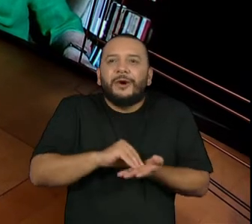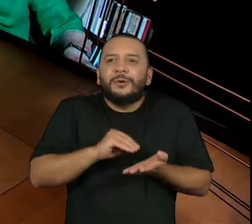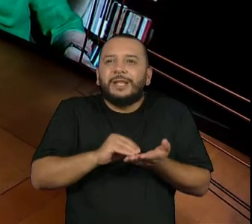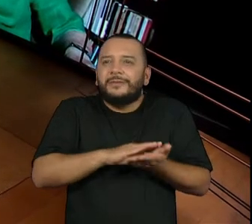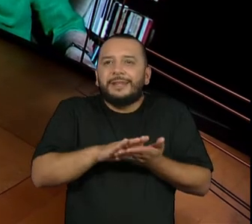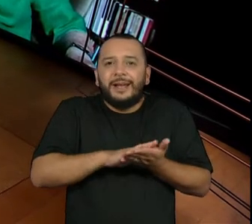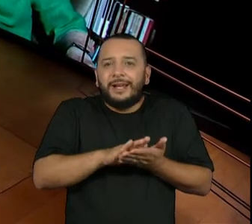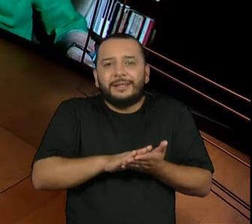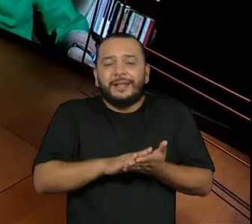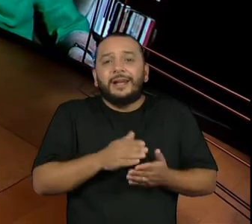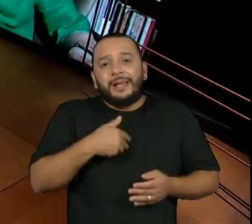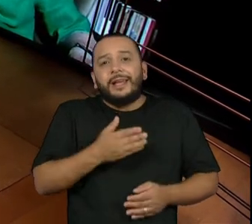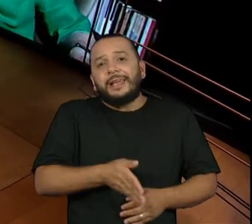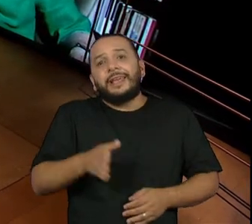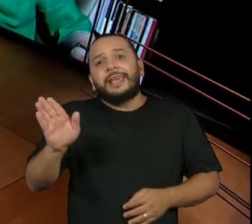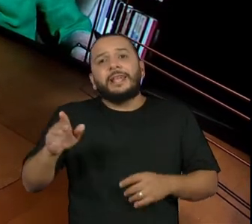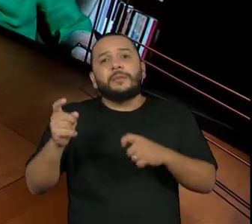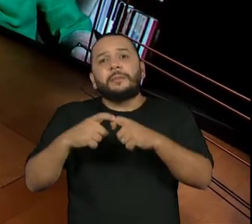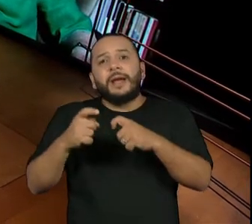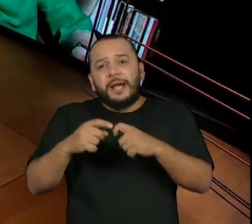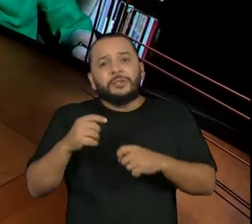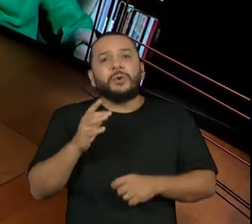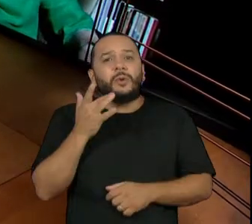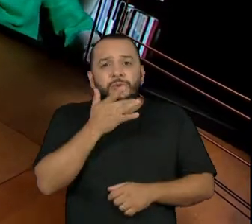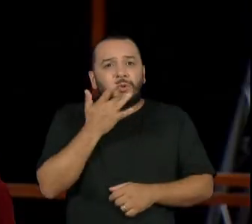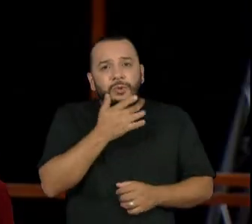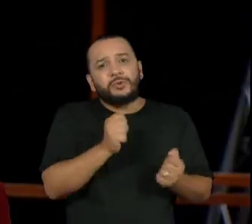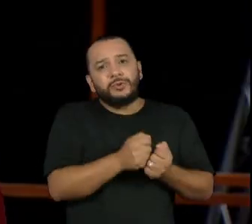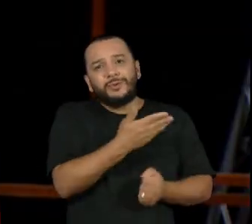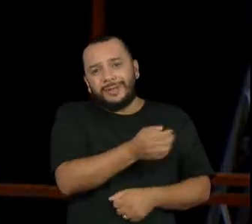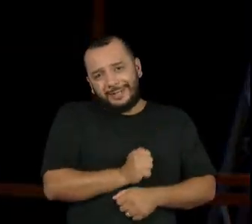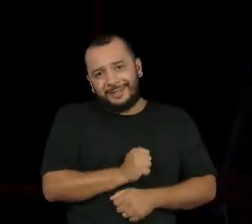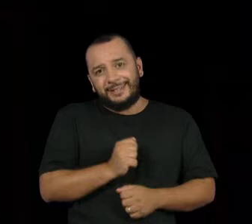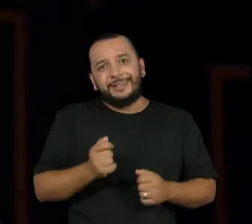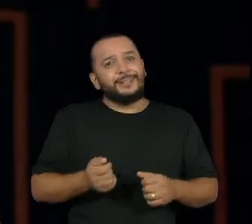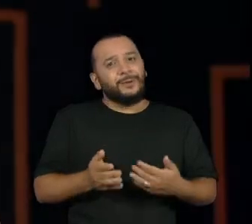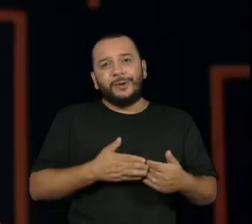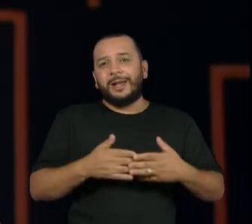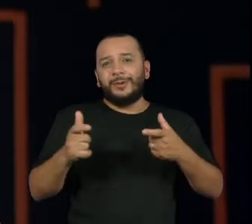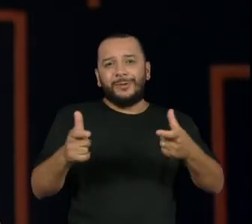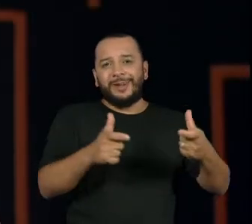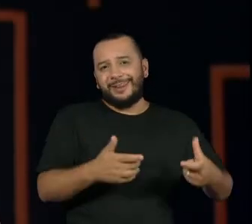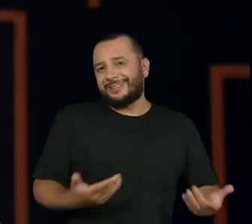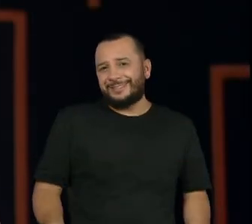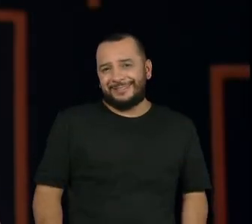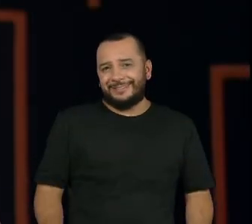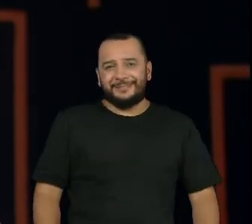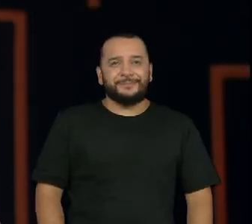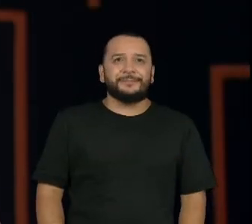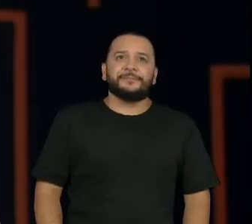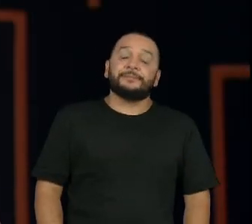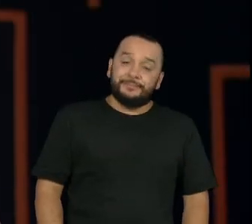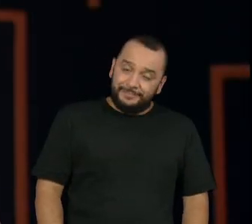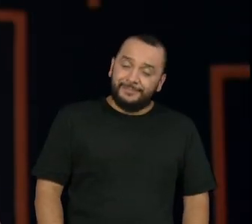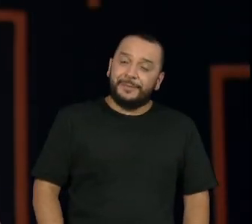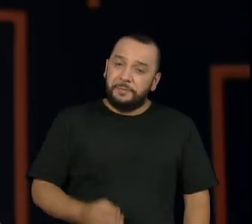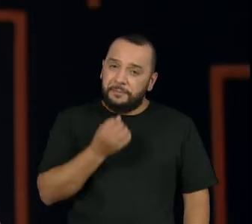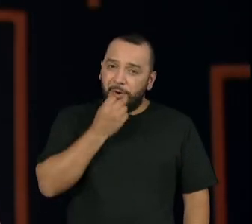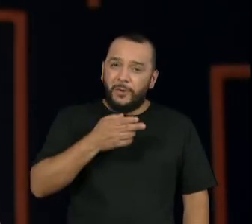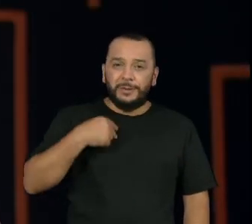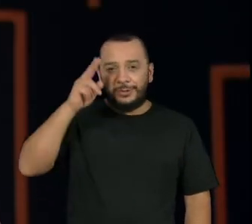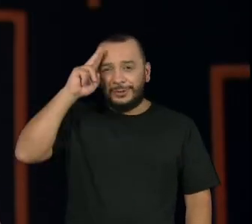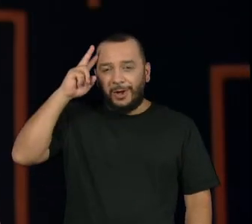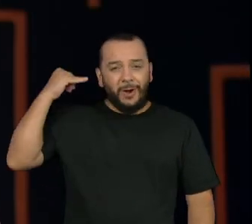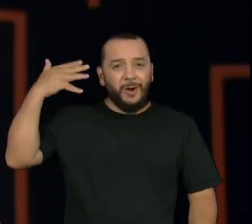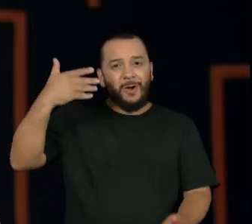era gostoso. Até ficar numa fila era gostoso se a gente estava junto. É uma delícia acompanhar as trajetórias de